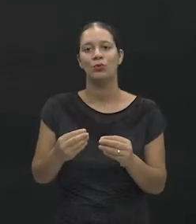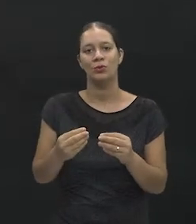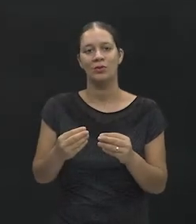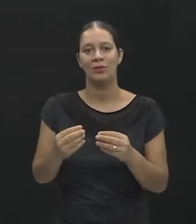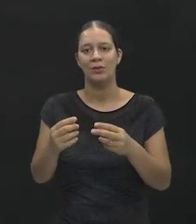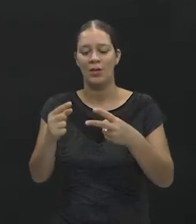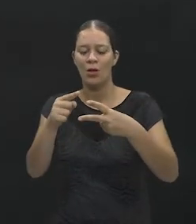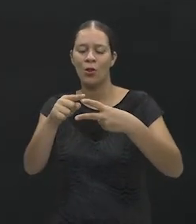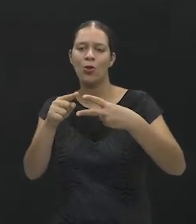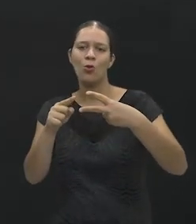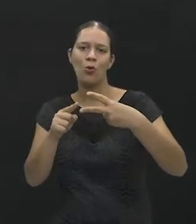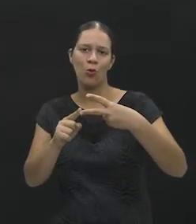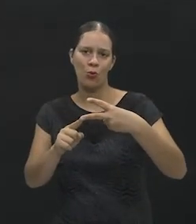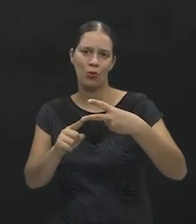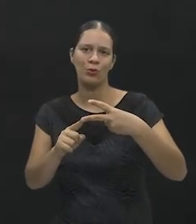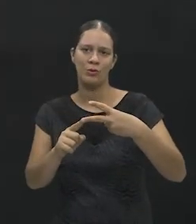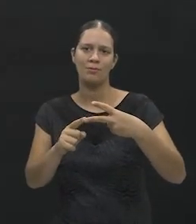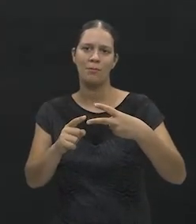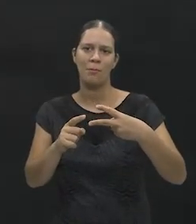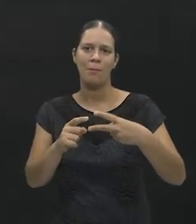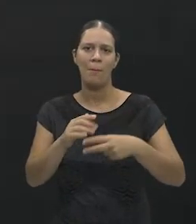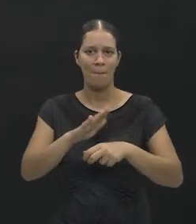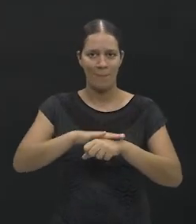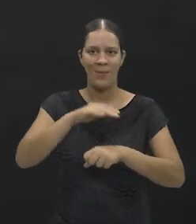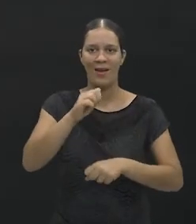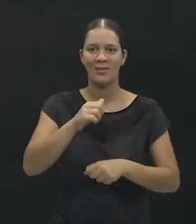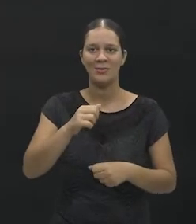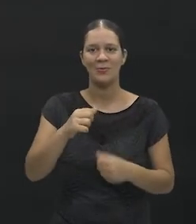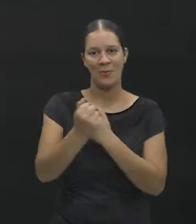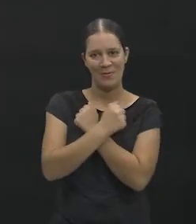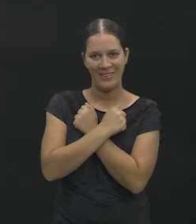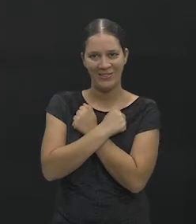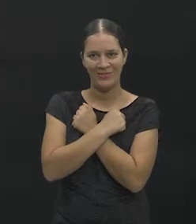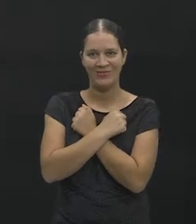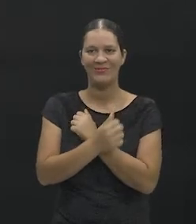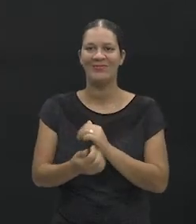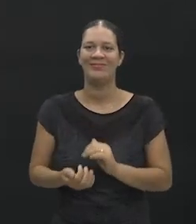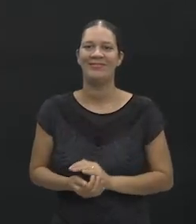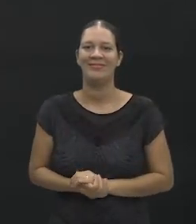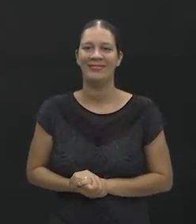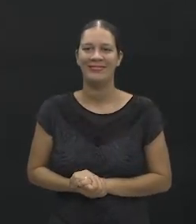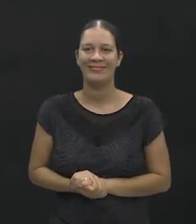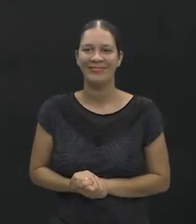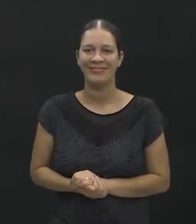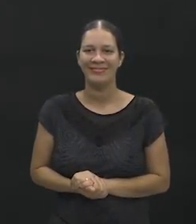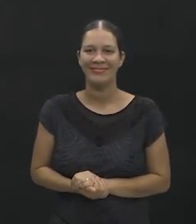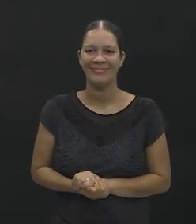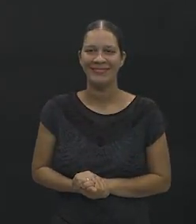homogênea constituída por dois ou mais gases. É isso, queridos. Um abraço.